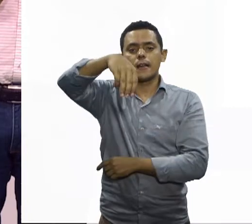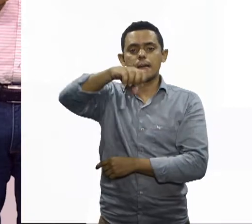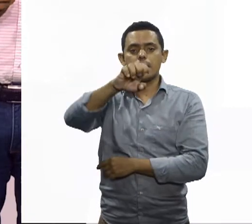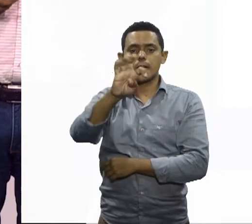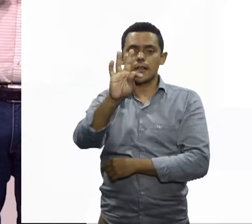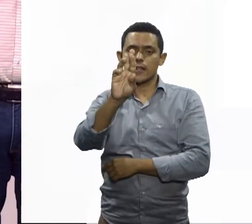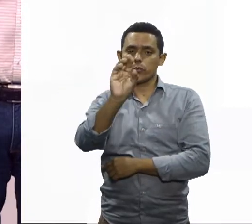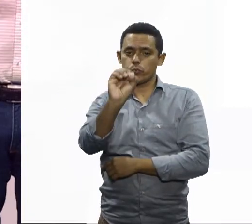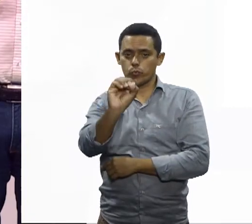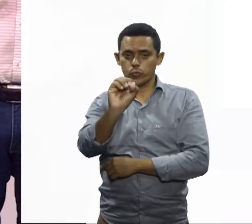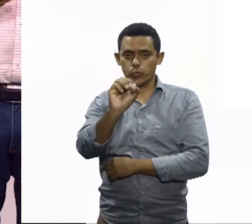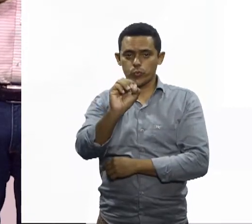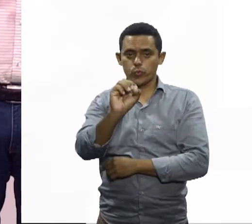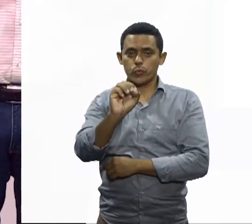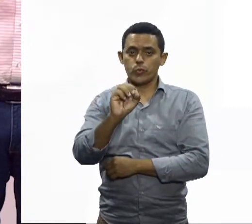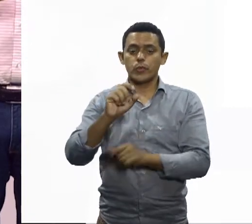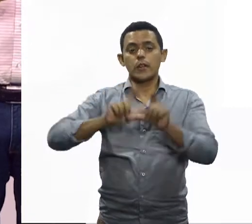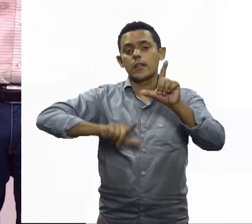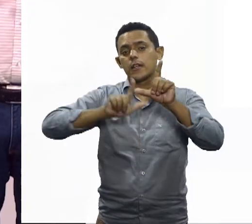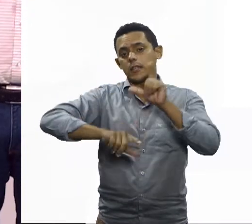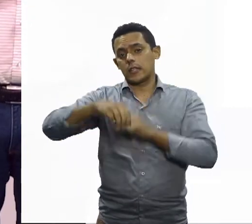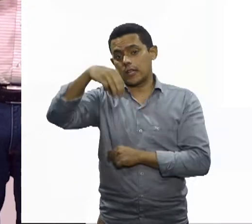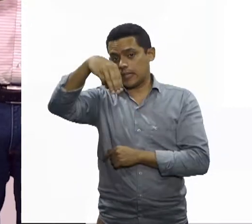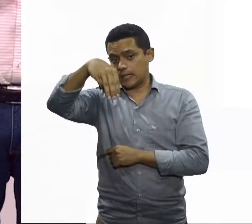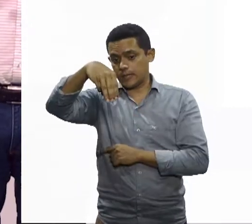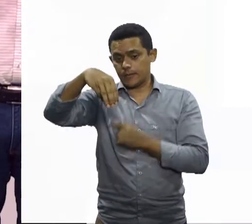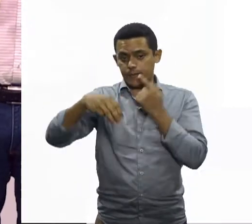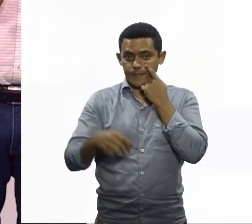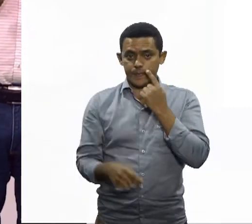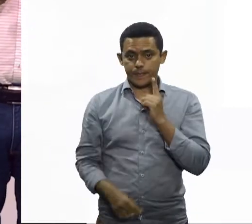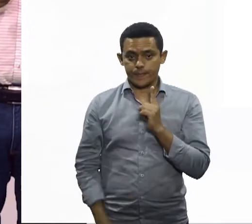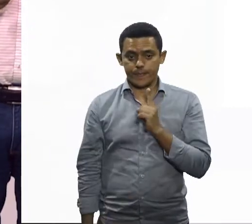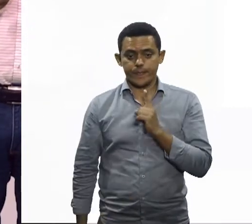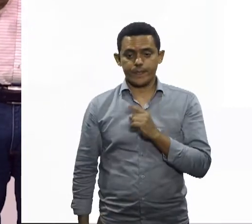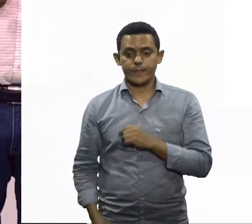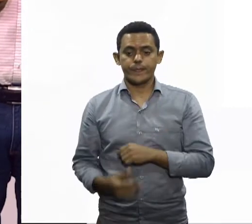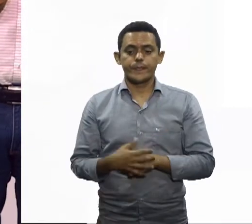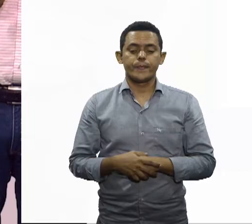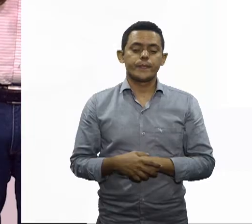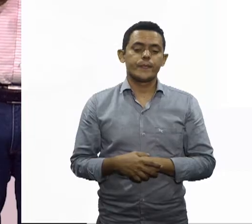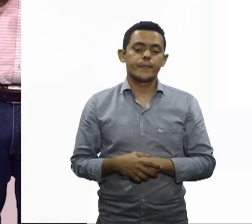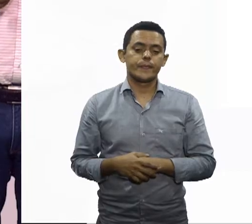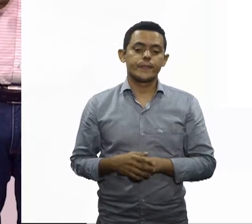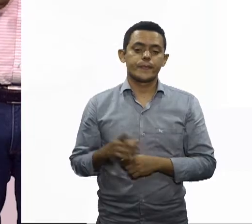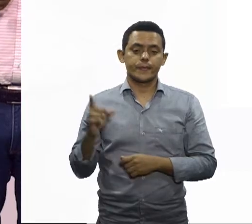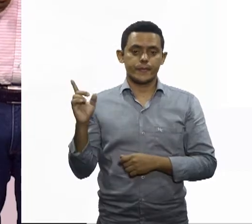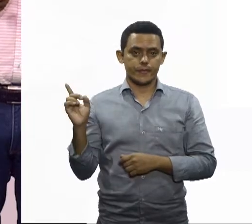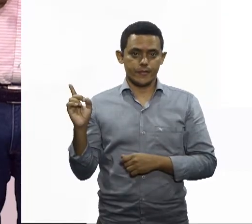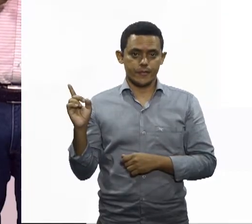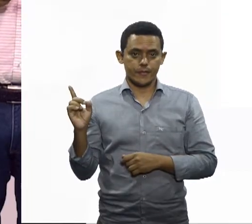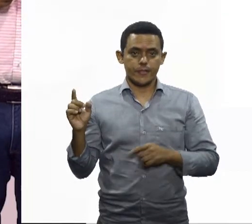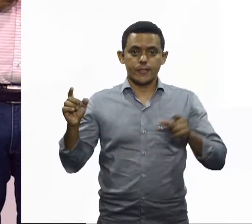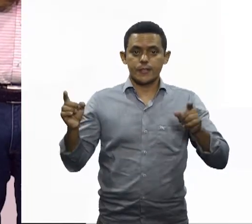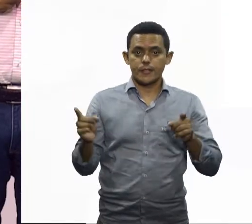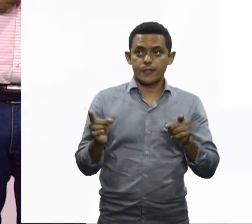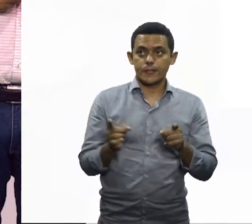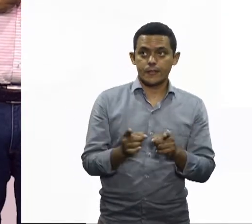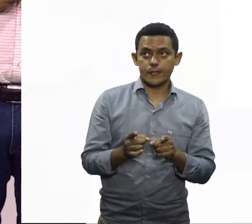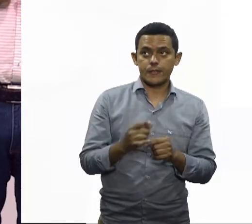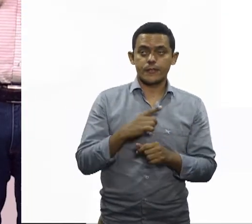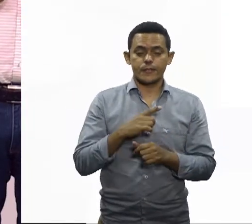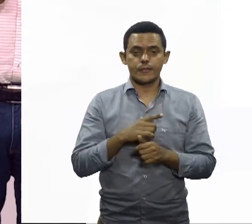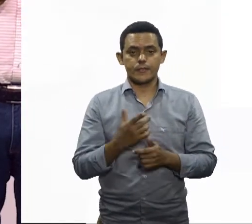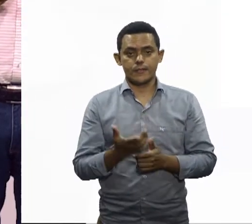de comprimento. Depois do metro, nós vamos ver os submúltiplos, que são os decímetros, os centímetros e os